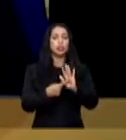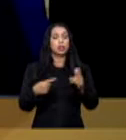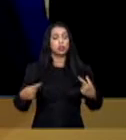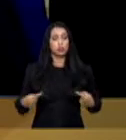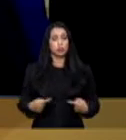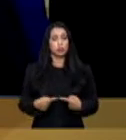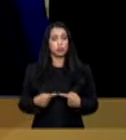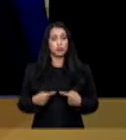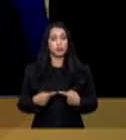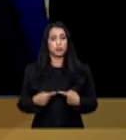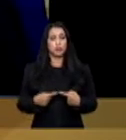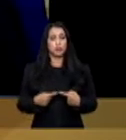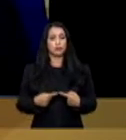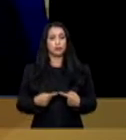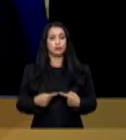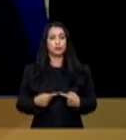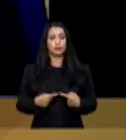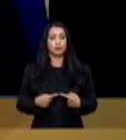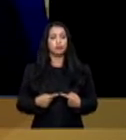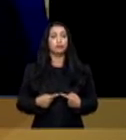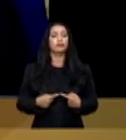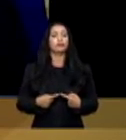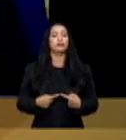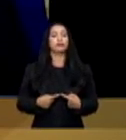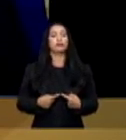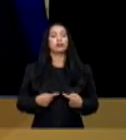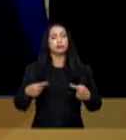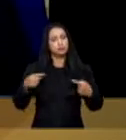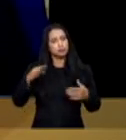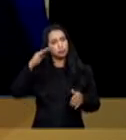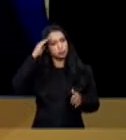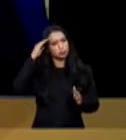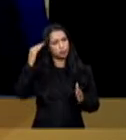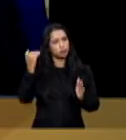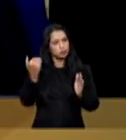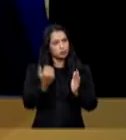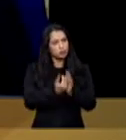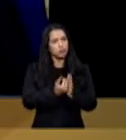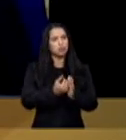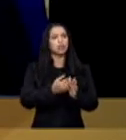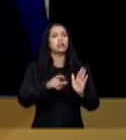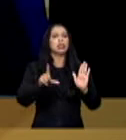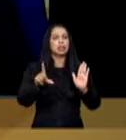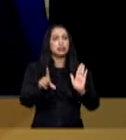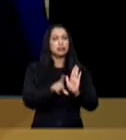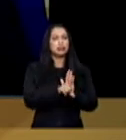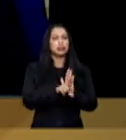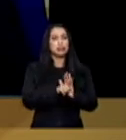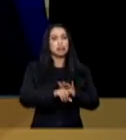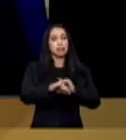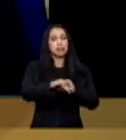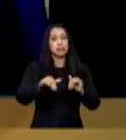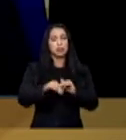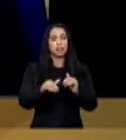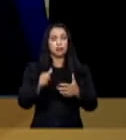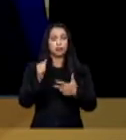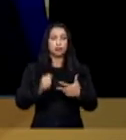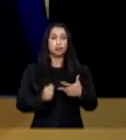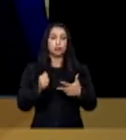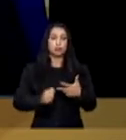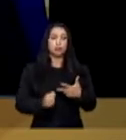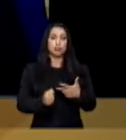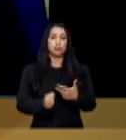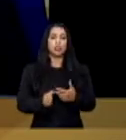combinação. À luz da reserva legal e da separação dos poderes, descabe conjugar a sanção penal do tráfico de drogas